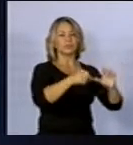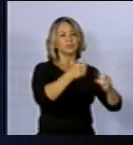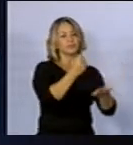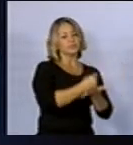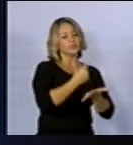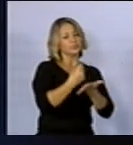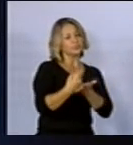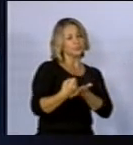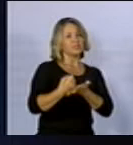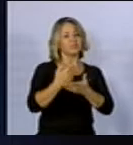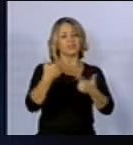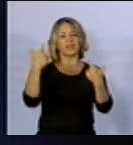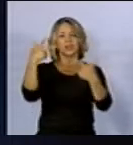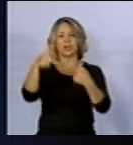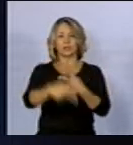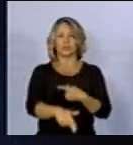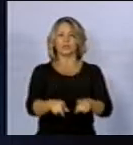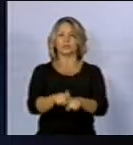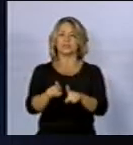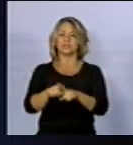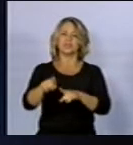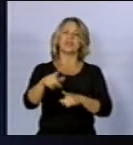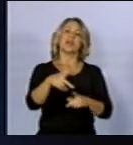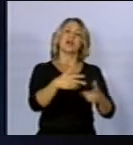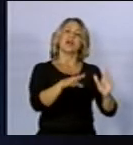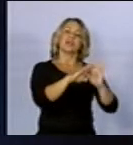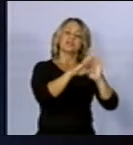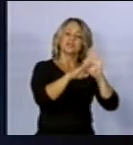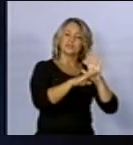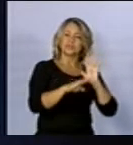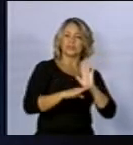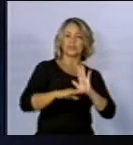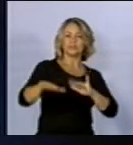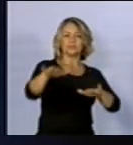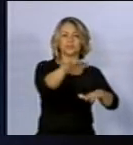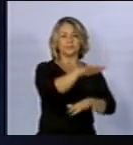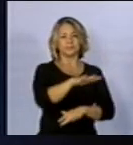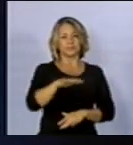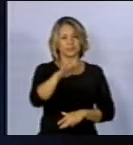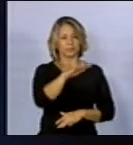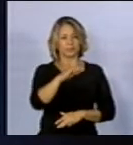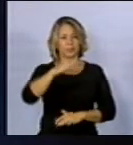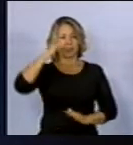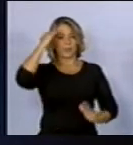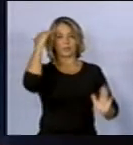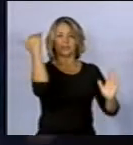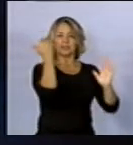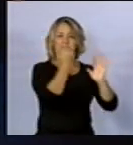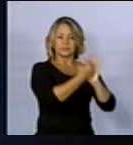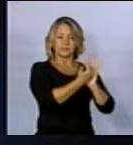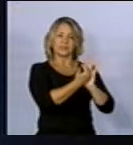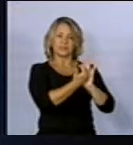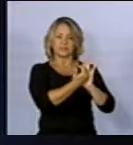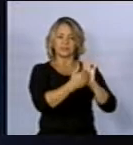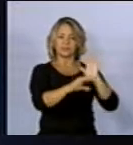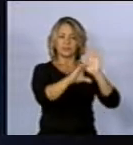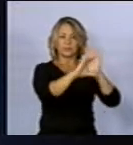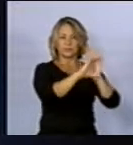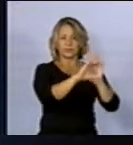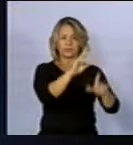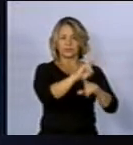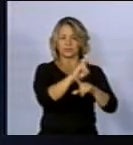violação das normas ambientais esse mandamento constitucional de proteção do